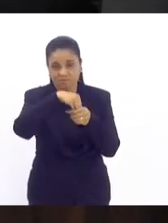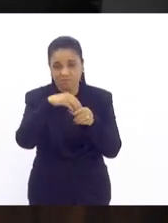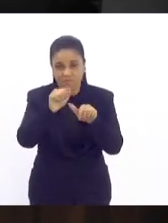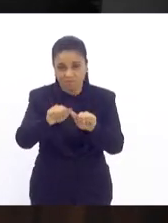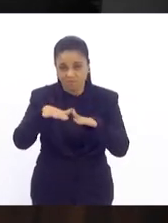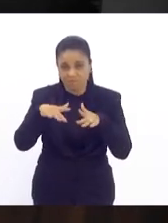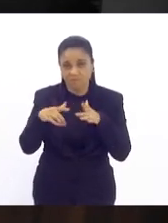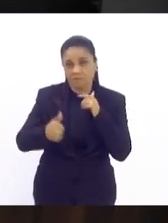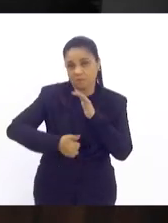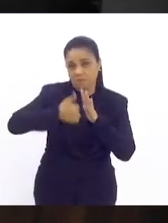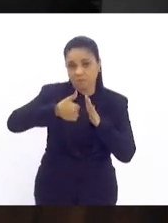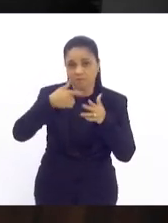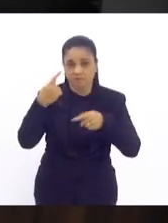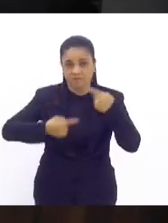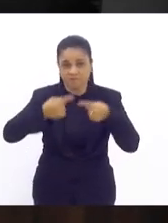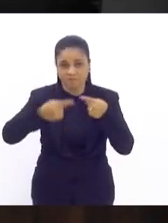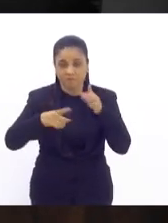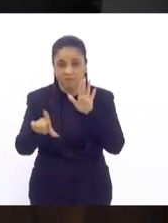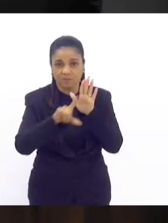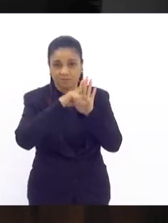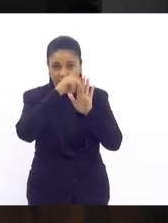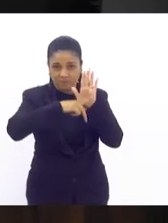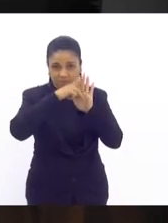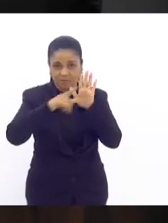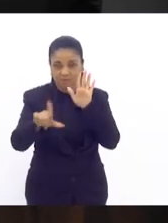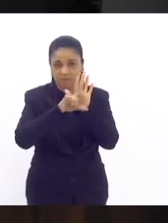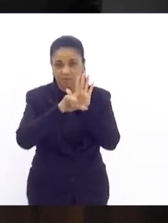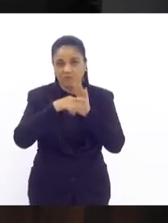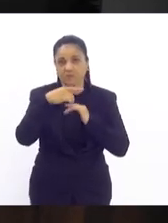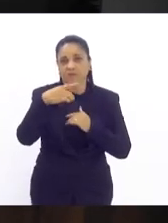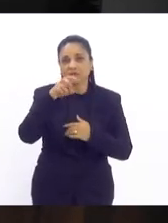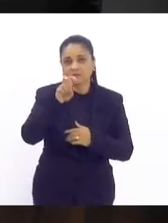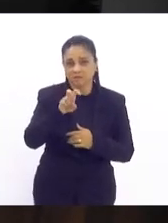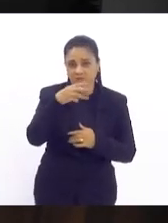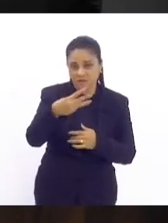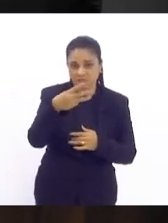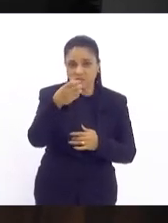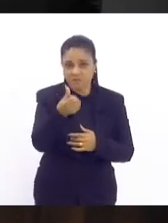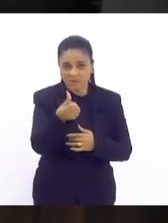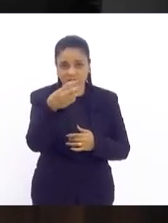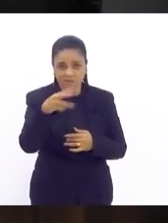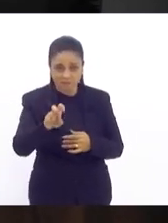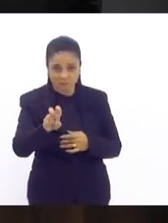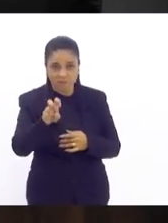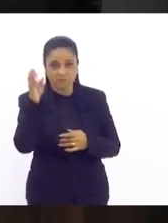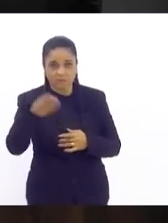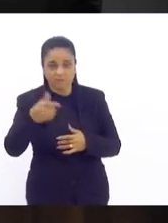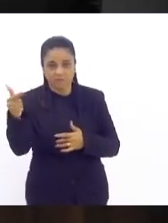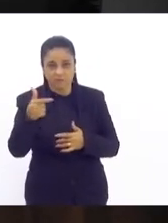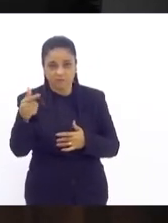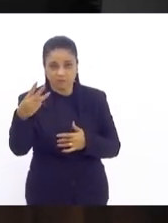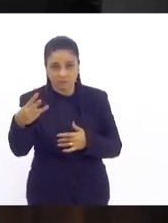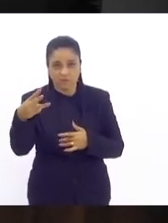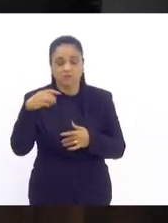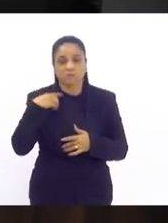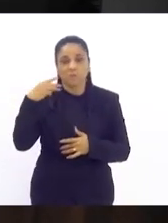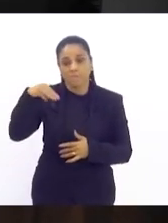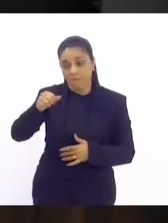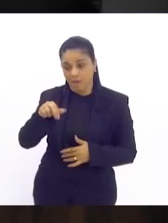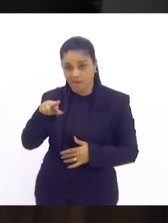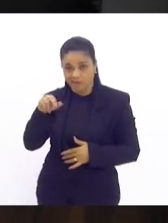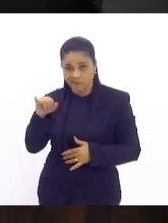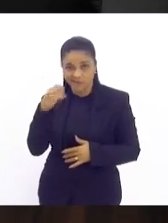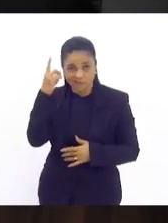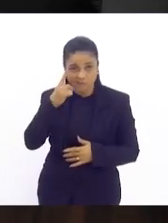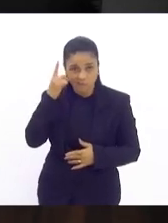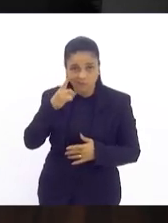primeira projeto de lei número 365 2023 da deputada Marina do MST que institui